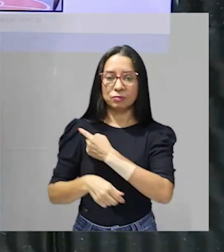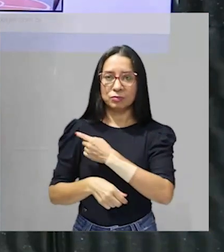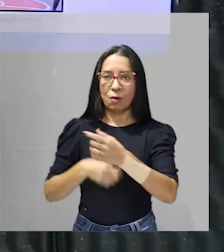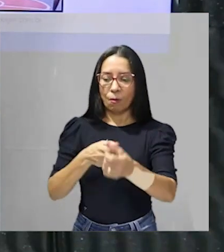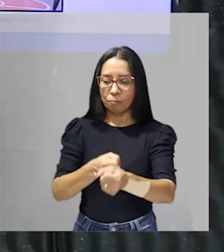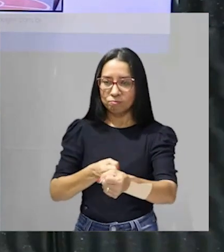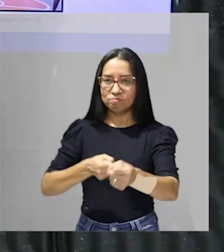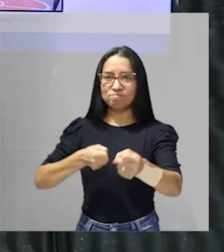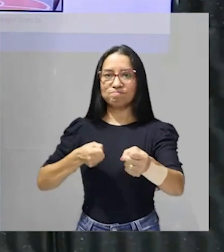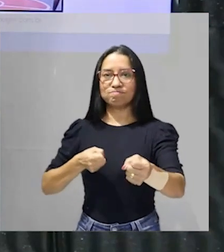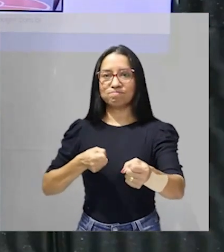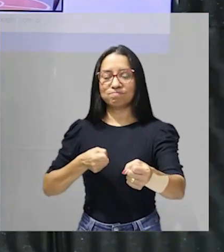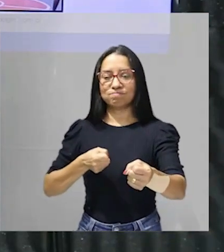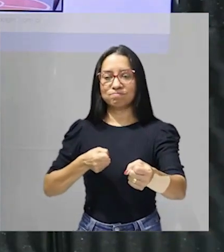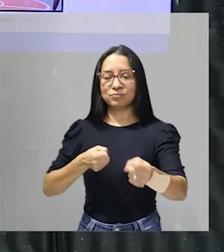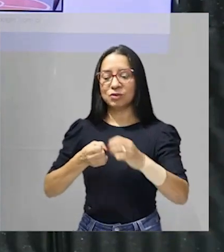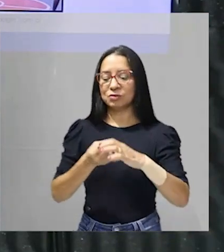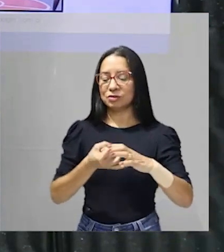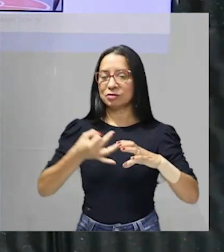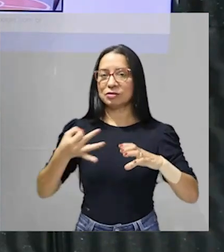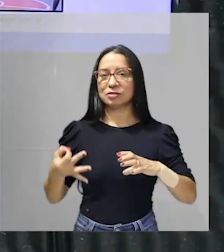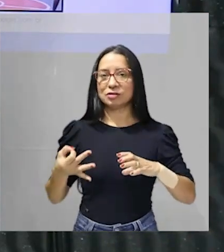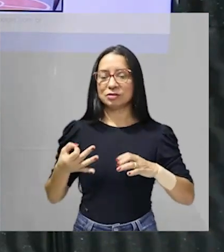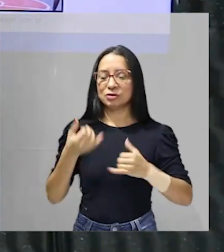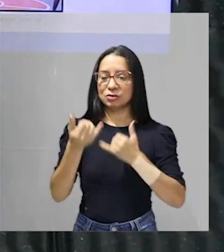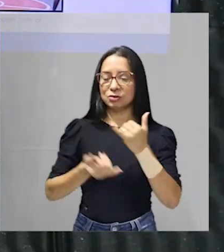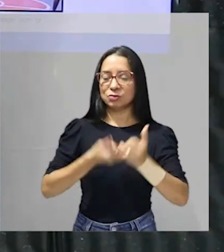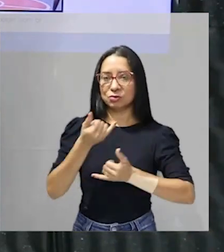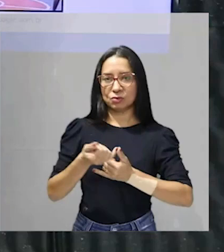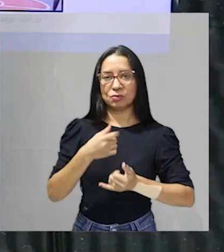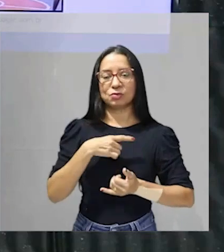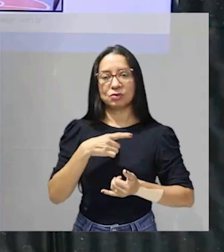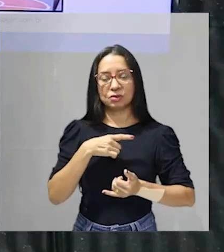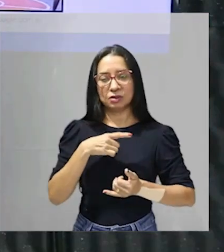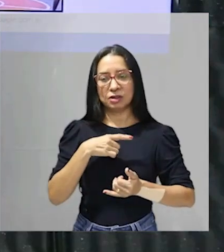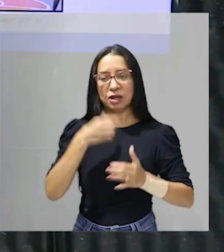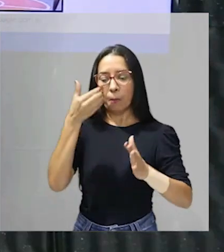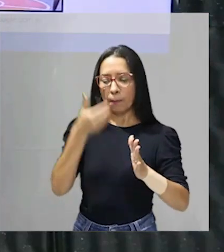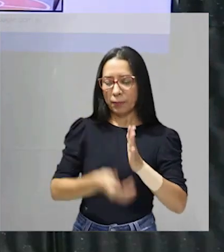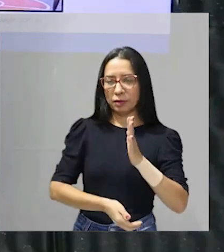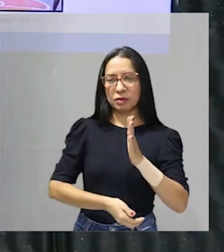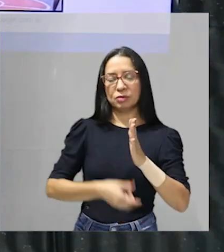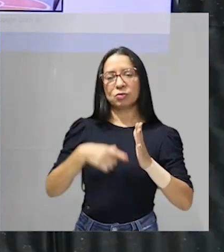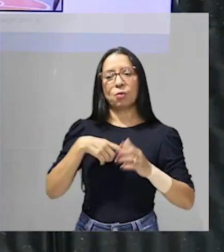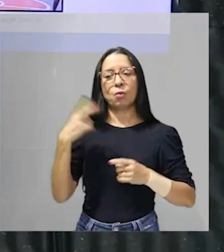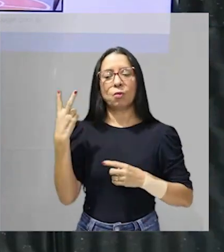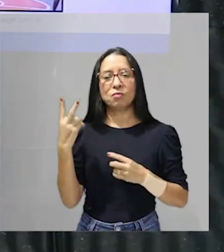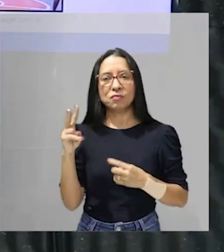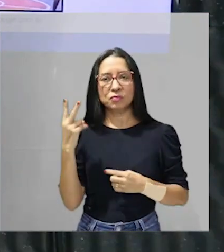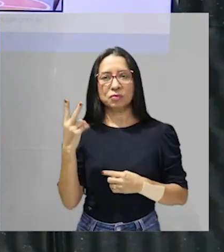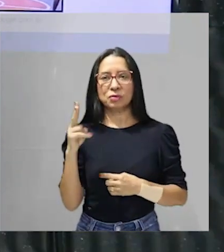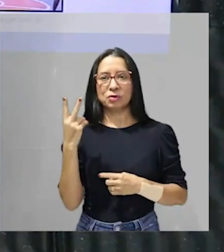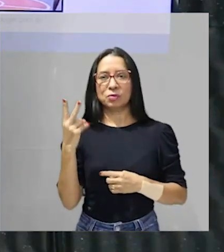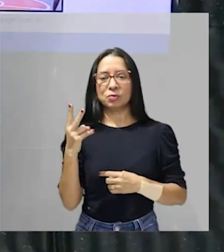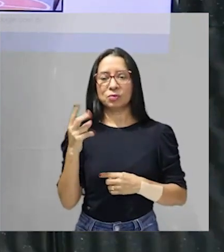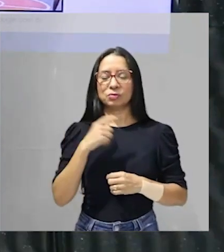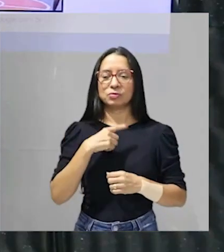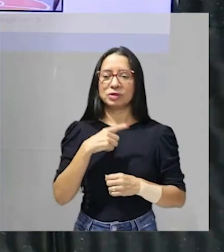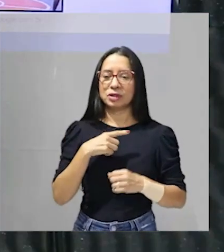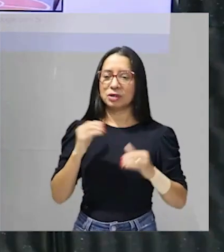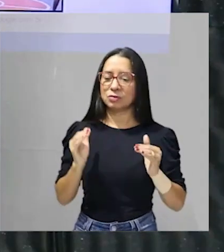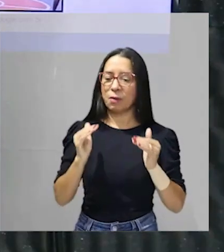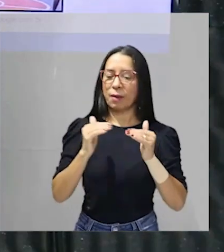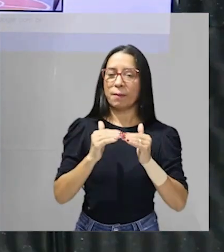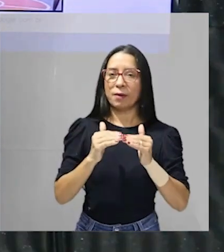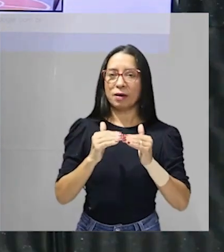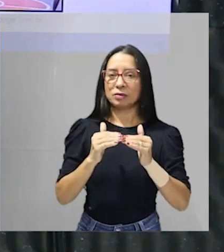guerra das características do jogo eu falei para vocês que existe eu derrotado o vitorioso Existem os empates